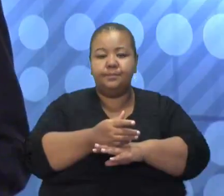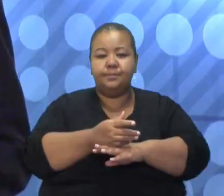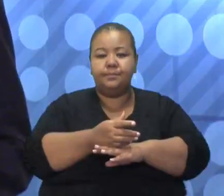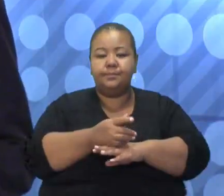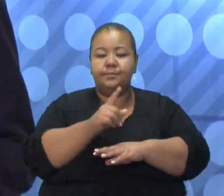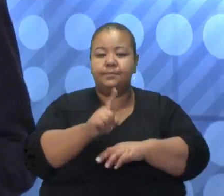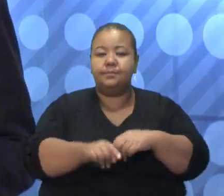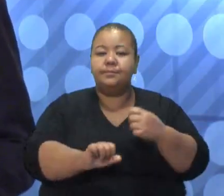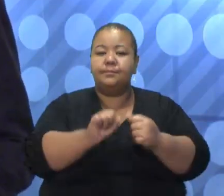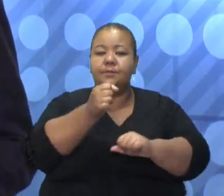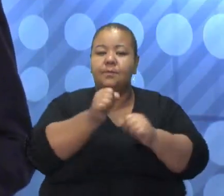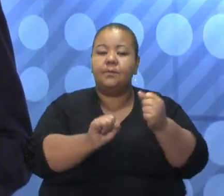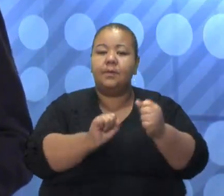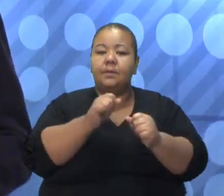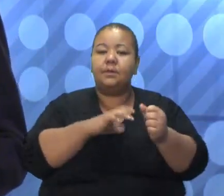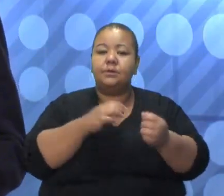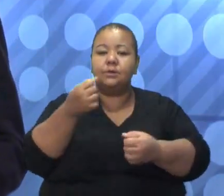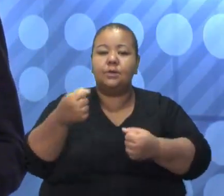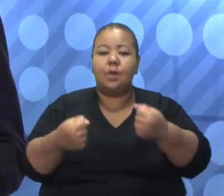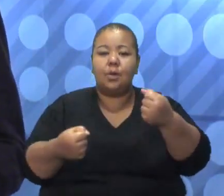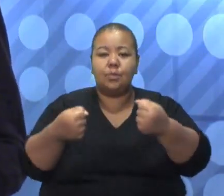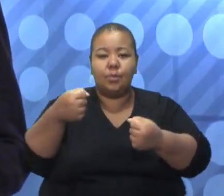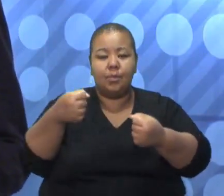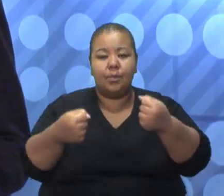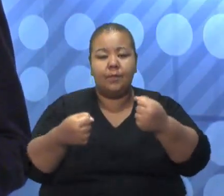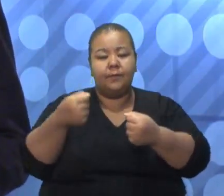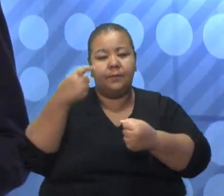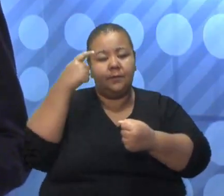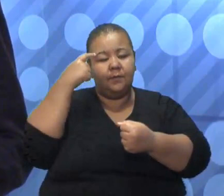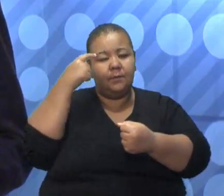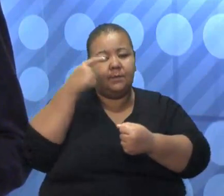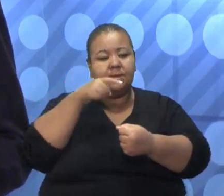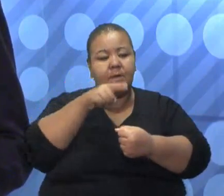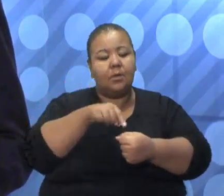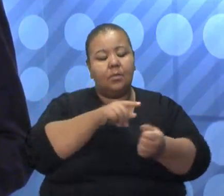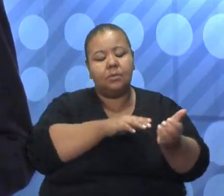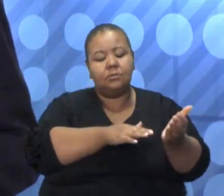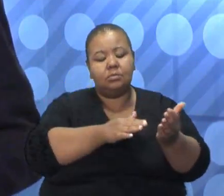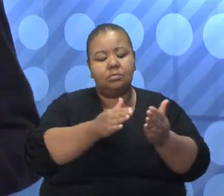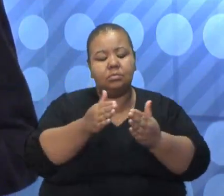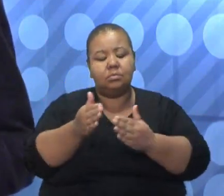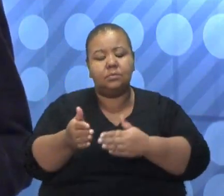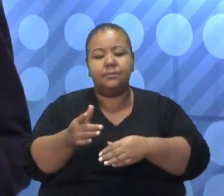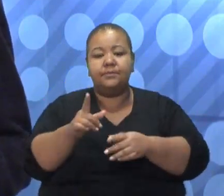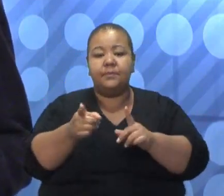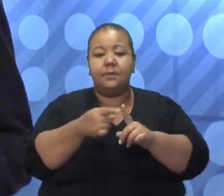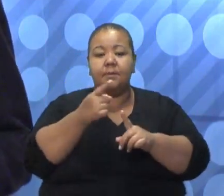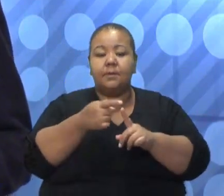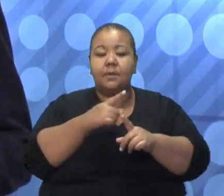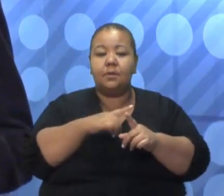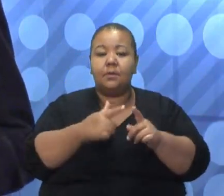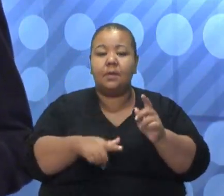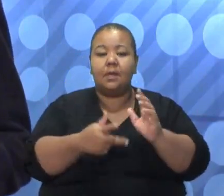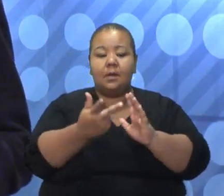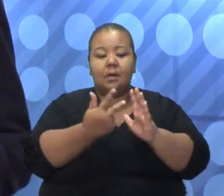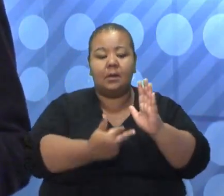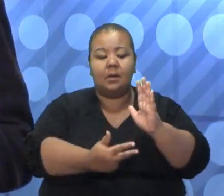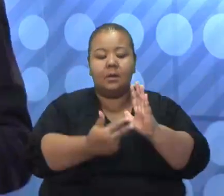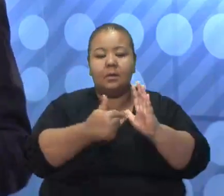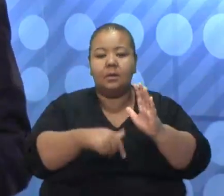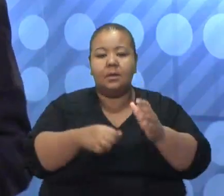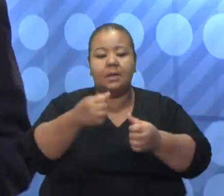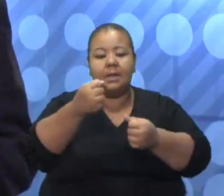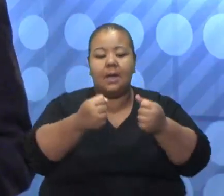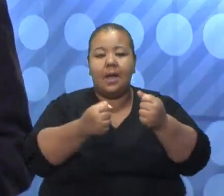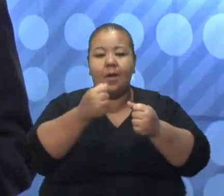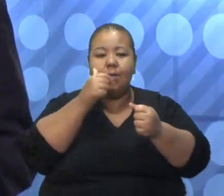de uma fábrica de automóveis, vamos pensar em todo o processo desse fluxo de materiais. Então, eu vou ter o esqueleto do carro, aí as chapas de aço que